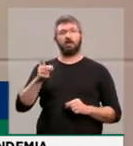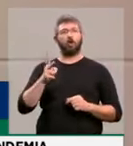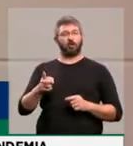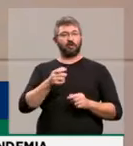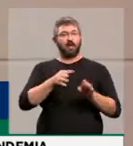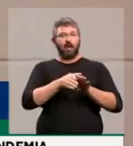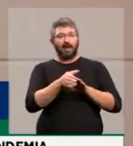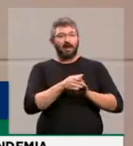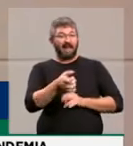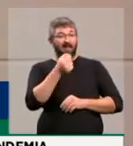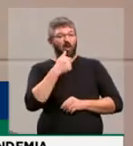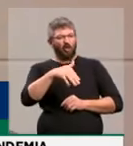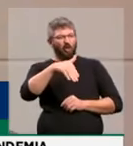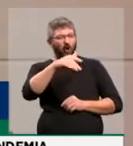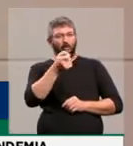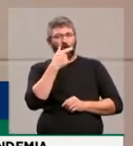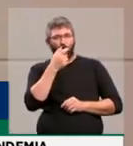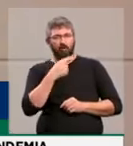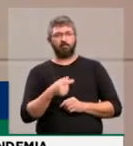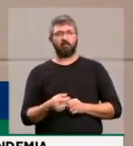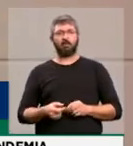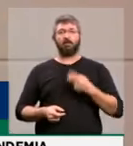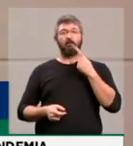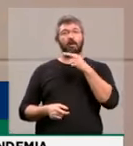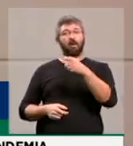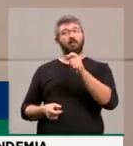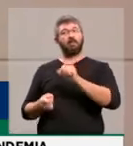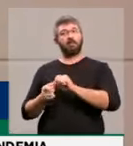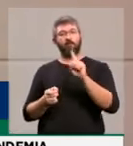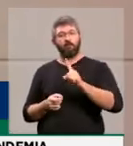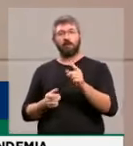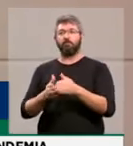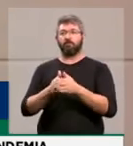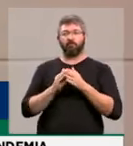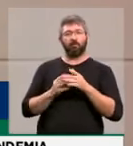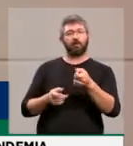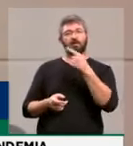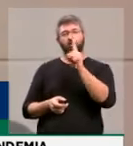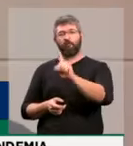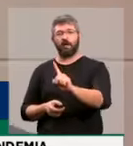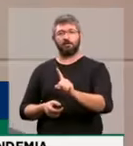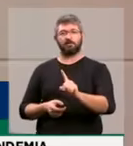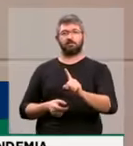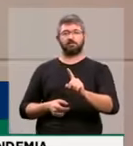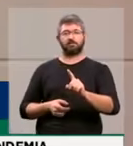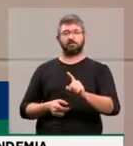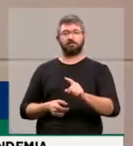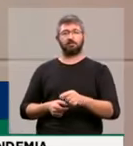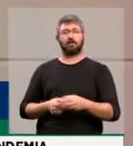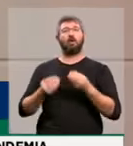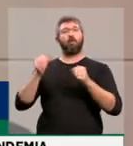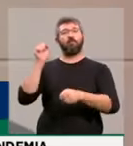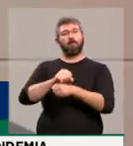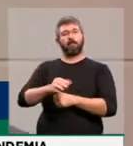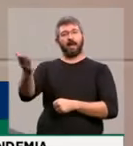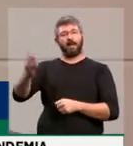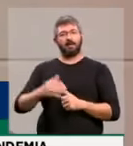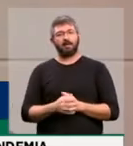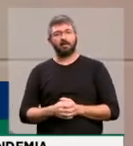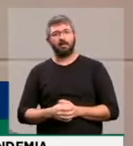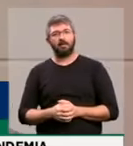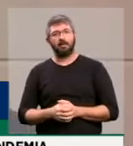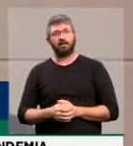receitando remédios, aquilo que já se disse para ele não fazer, sob hipótese alguma. Como pará-lo, presidente? Como